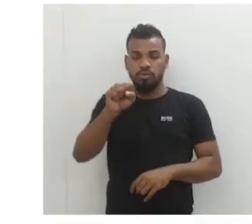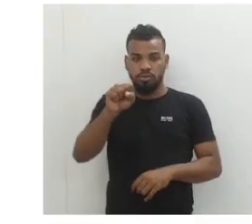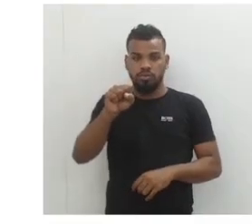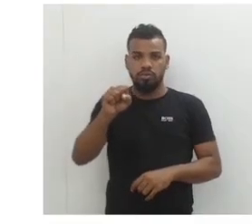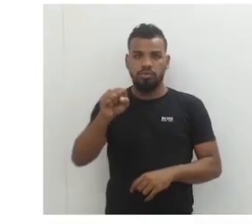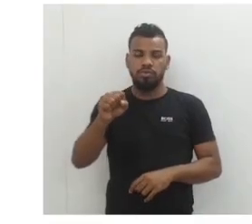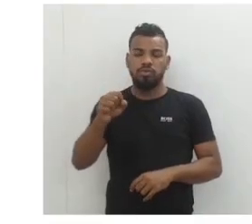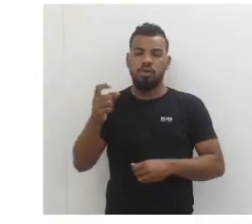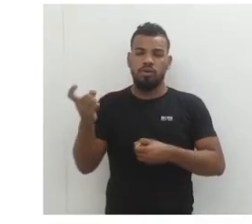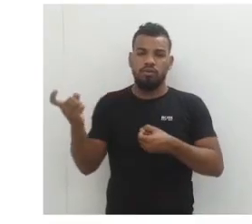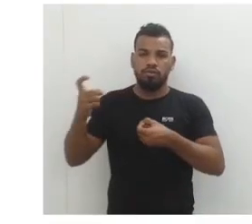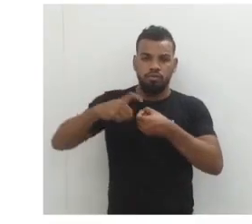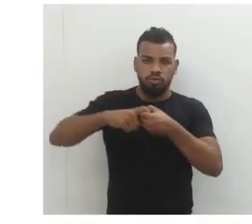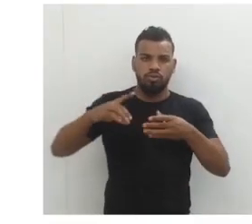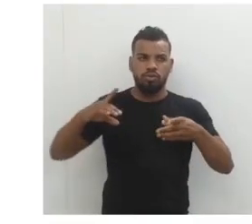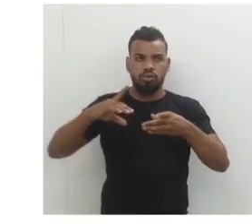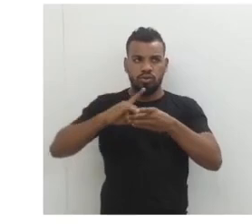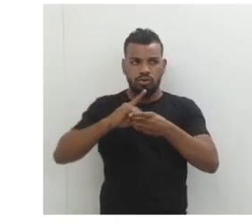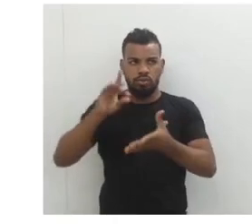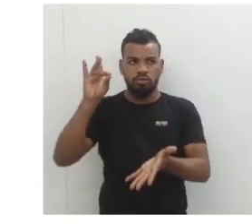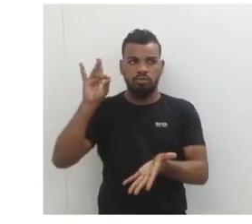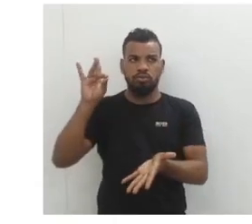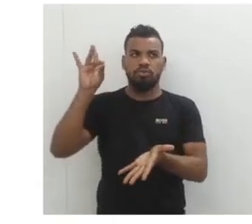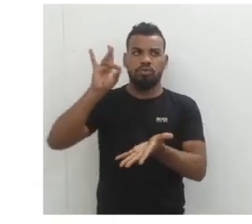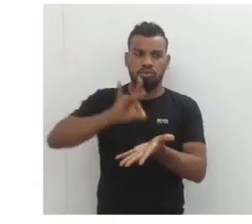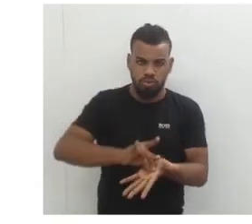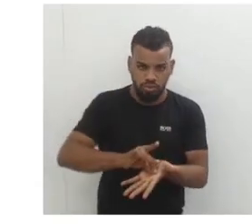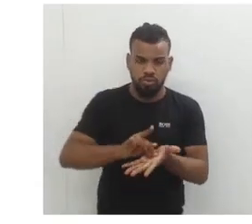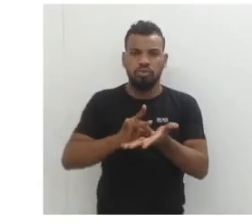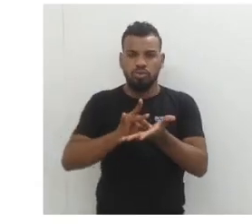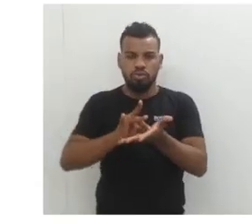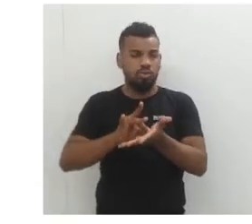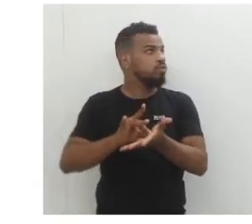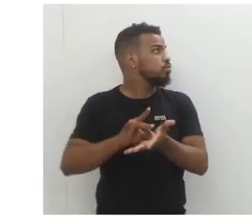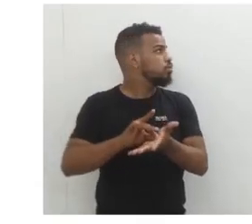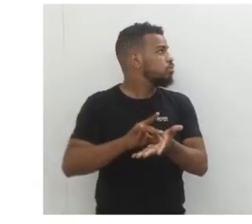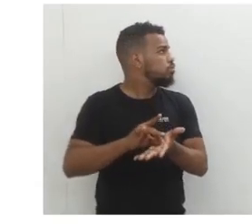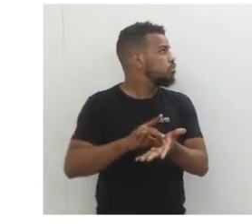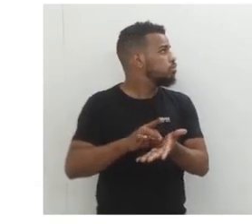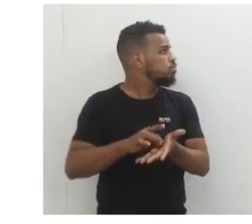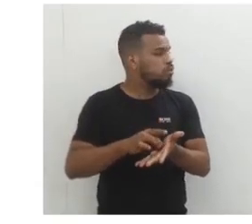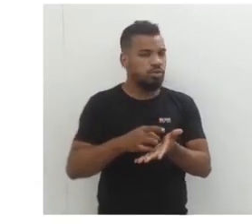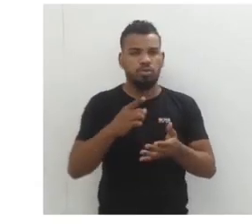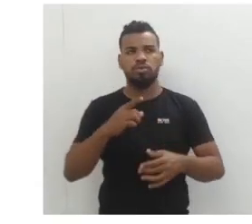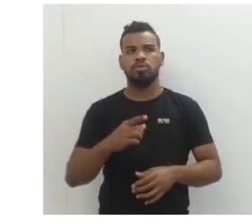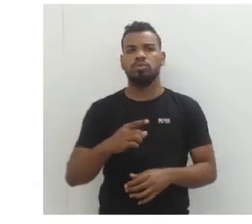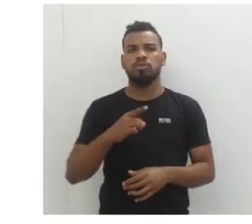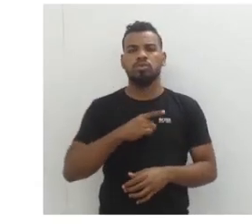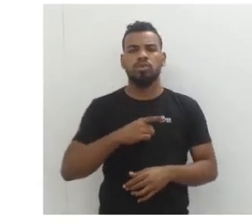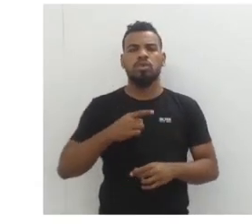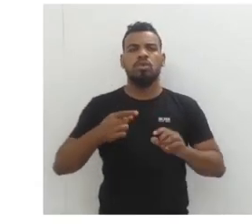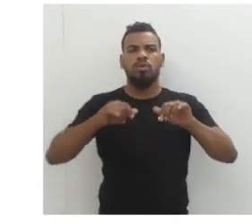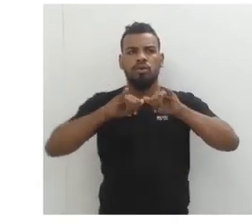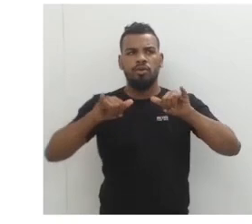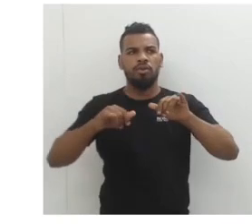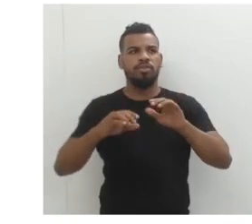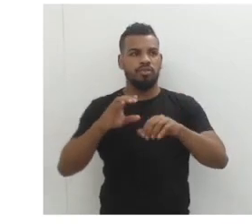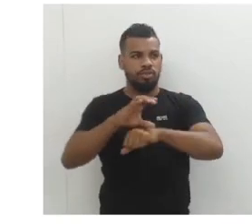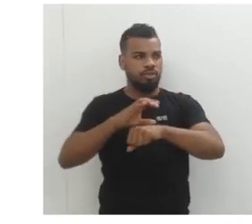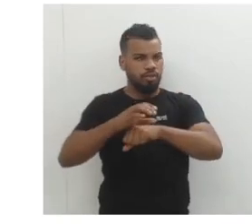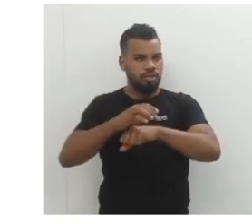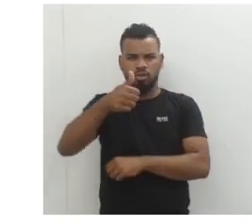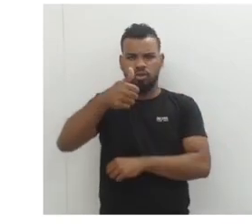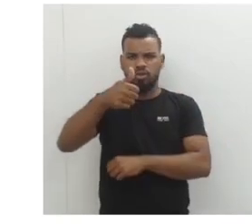a redemocratização efetivamente se consolida com a promulgação da Constituição de